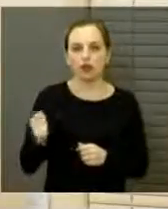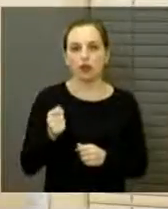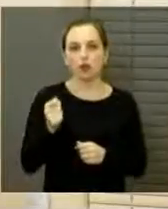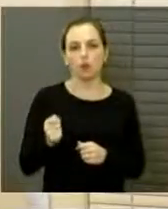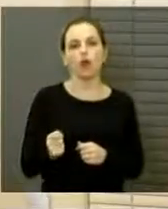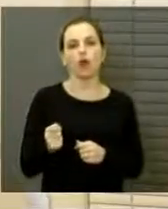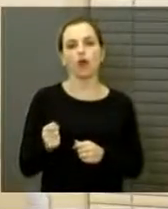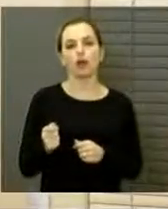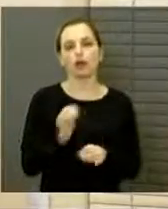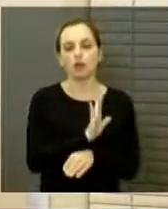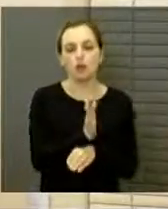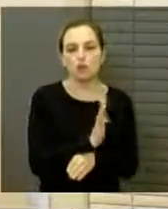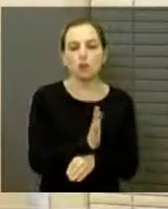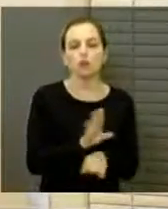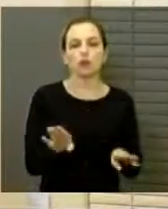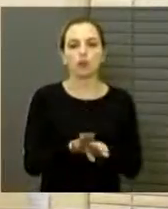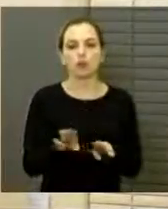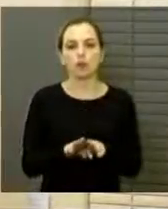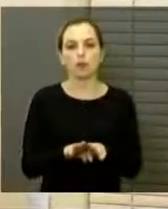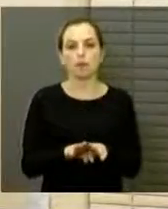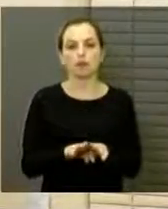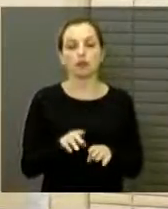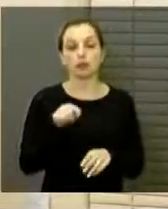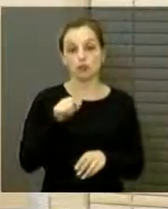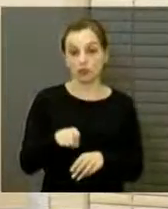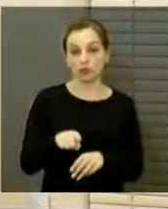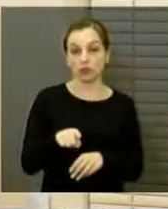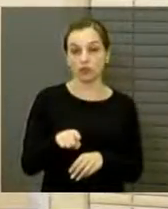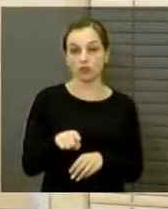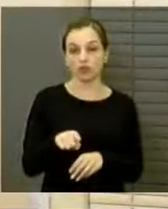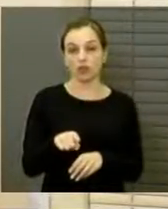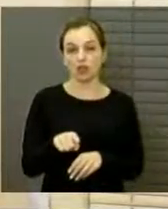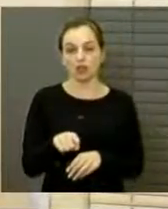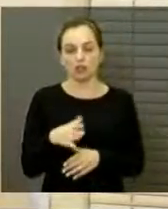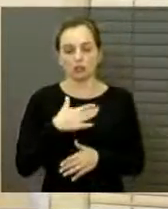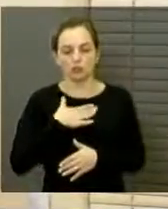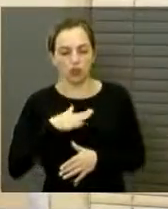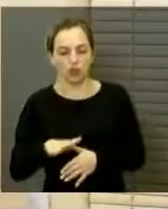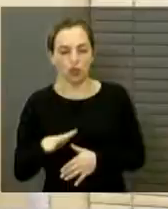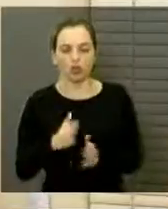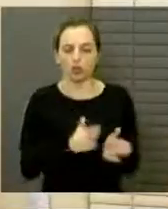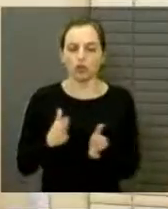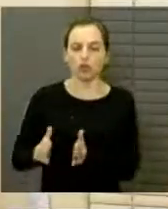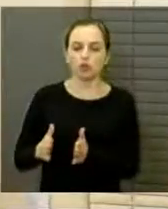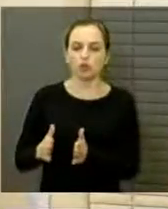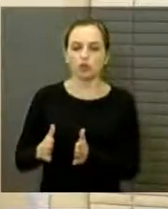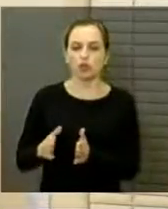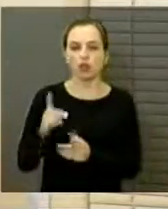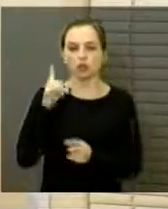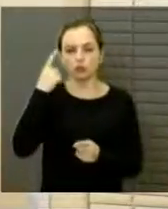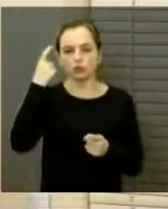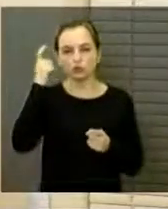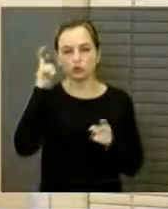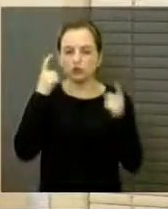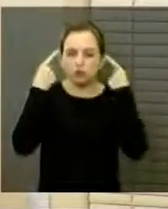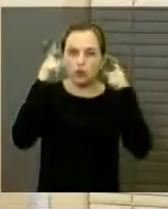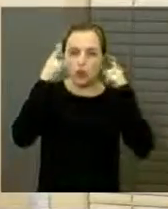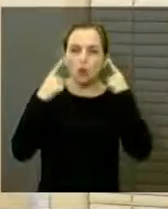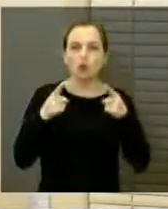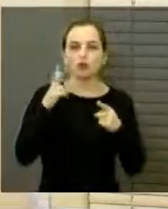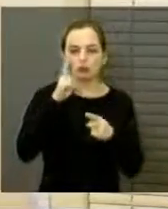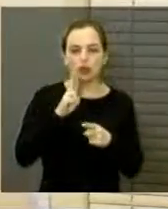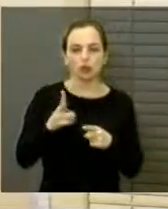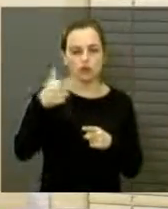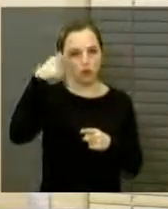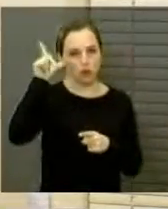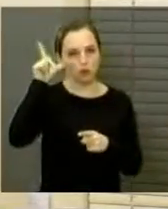de um curta-metragem. Se você se sente enganado pelo que aconteceu no último período, ou está em dúvida depois daquilo que a gente viu ontem,